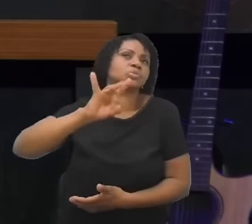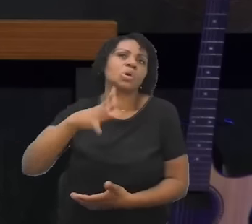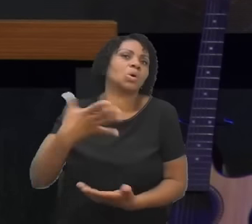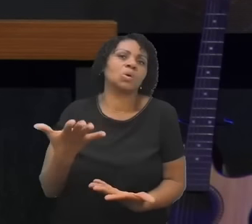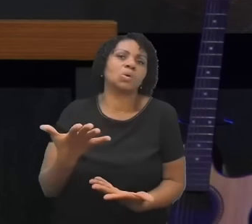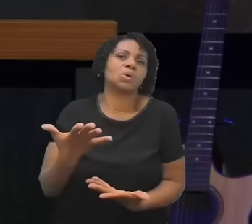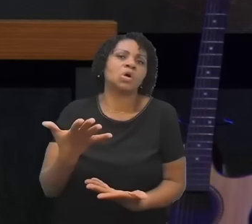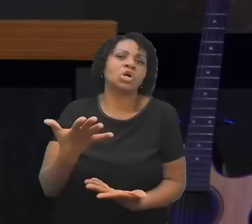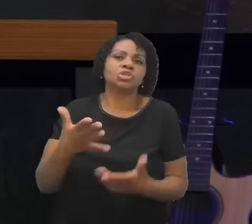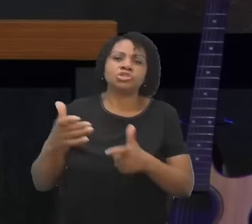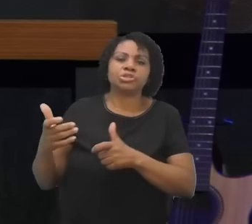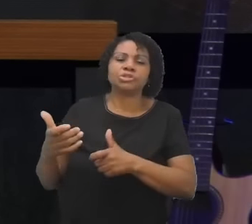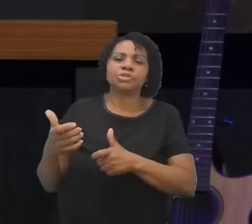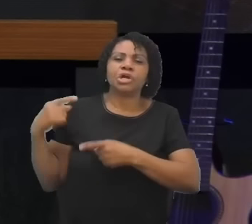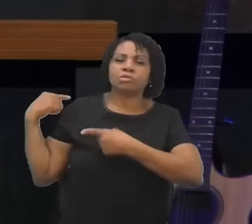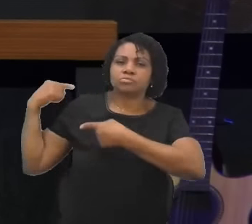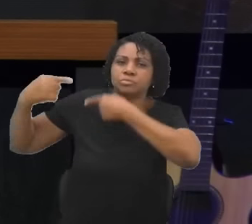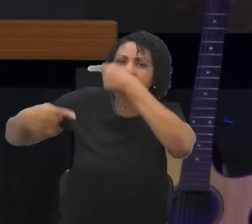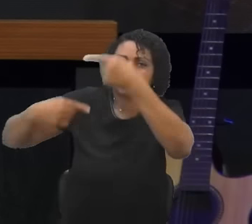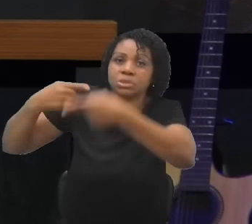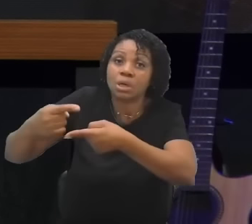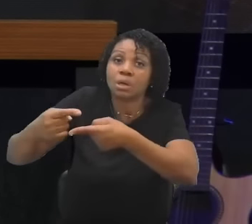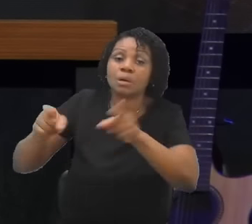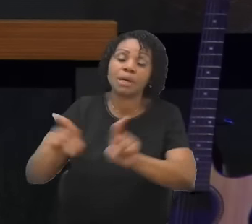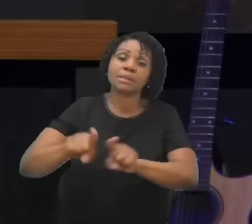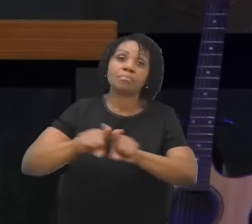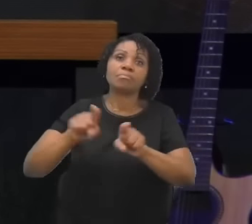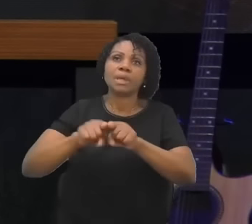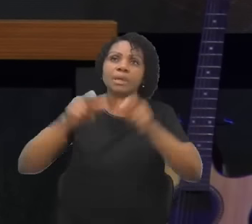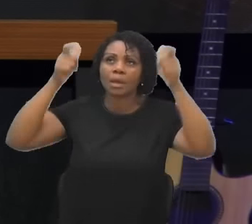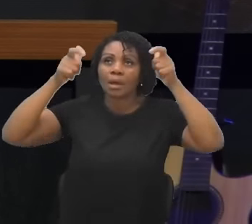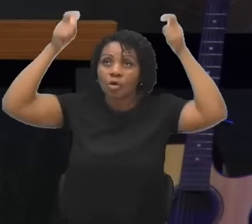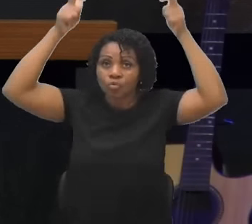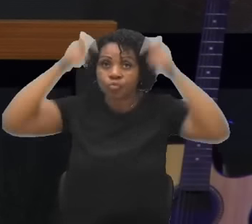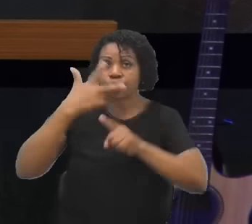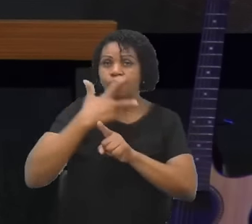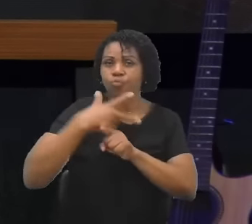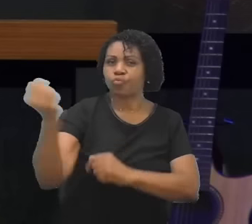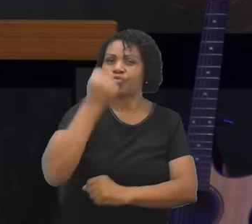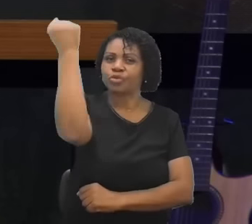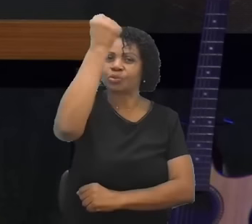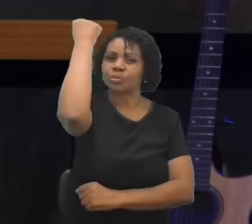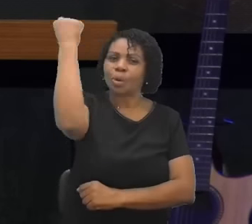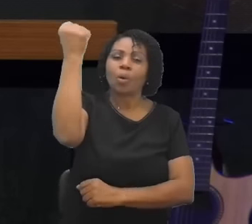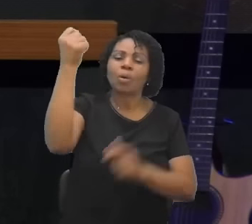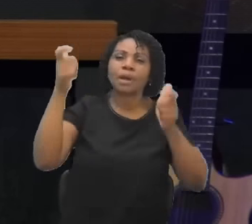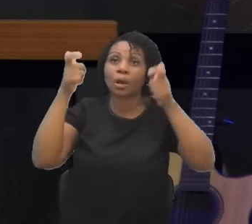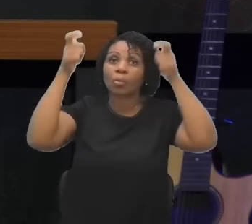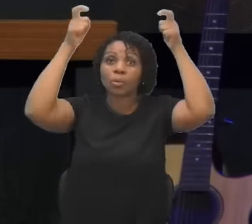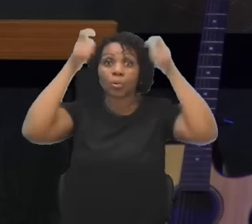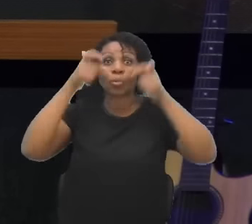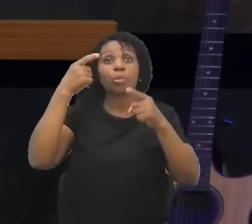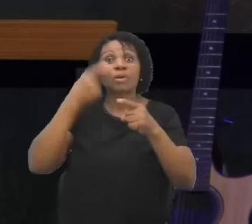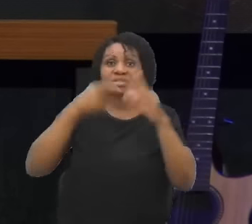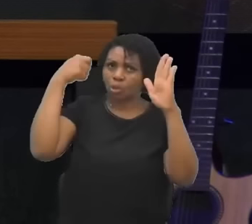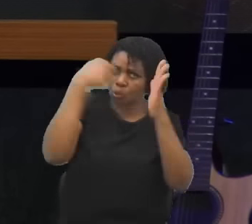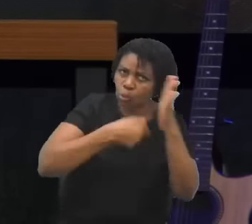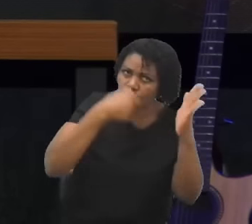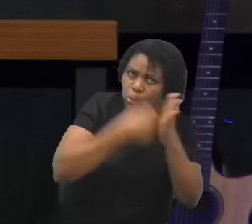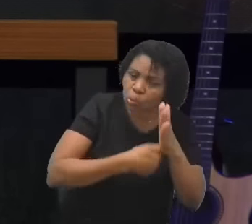de dinastia. A coroa também é quando você é a coroa da vitória. É a coroa que, porque você teve